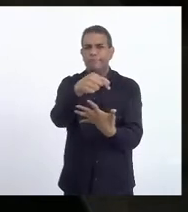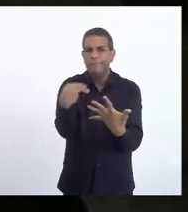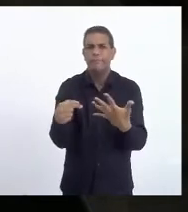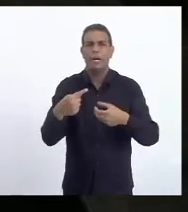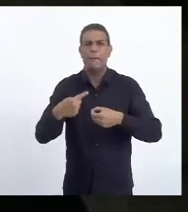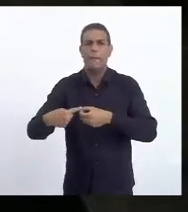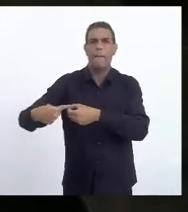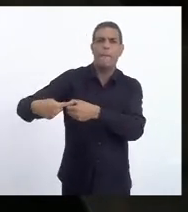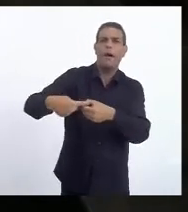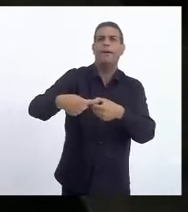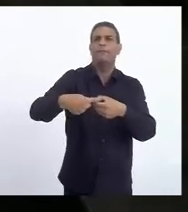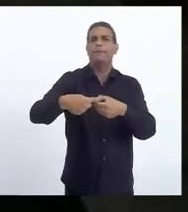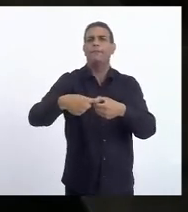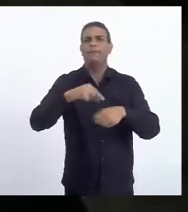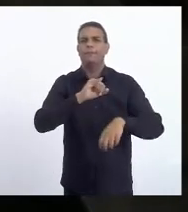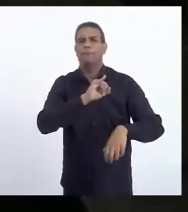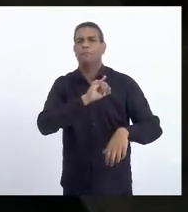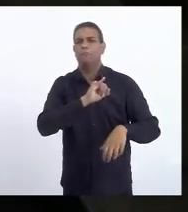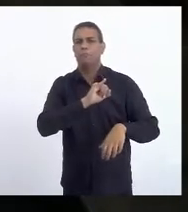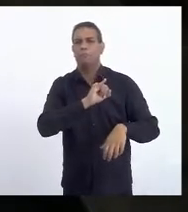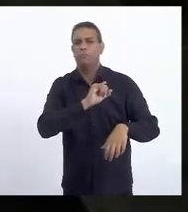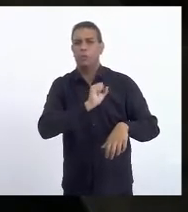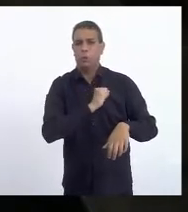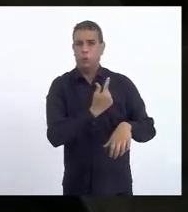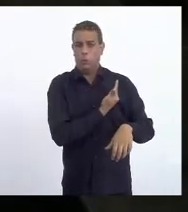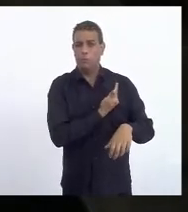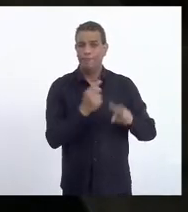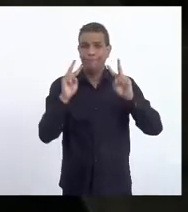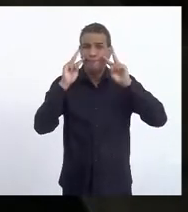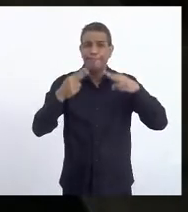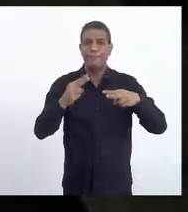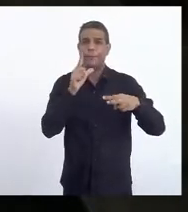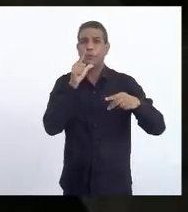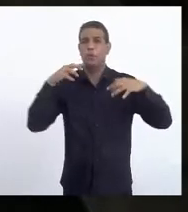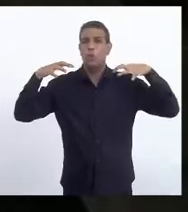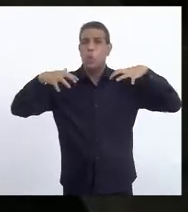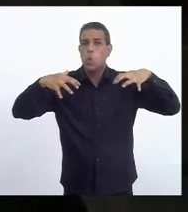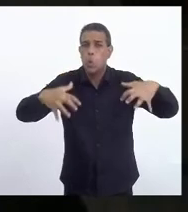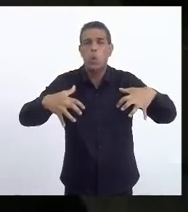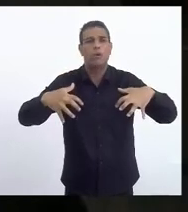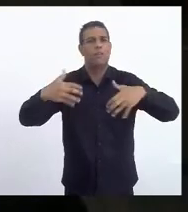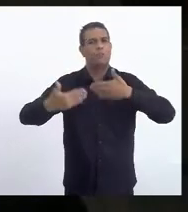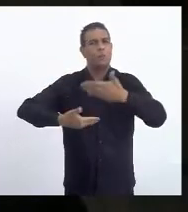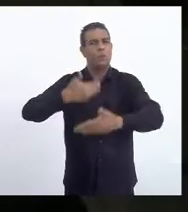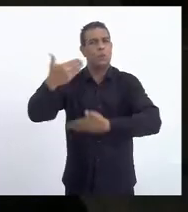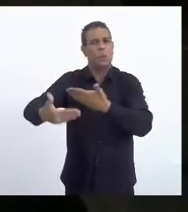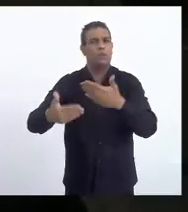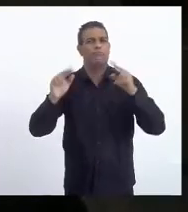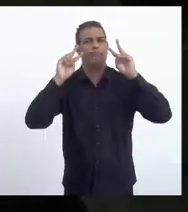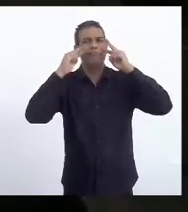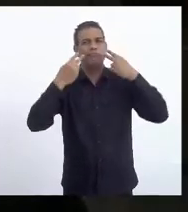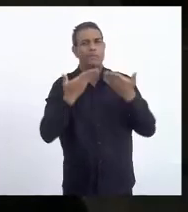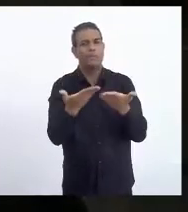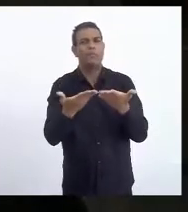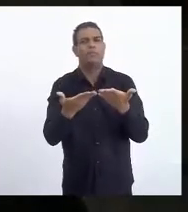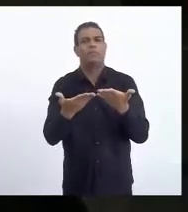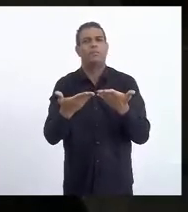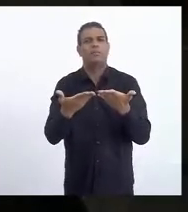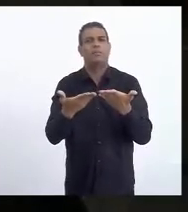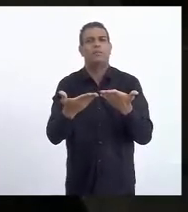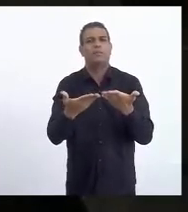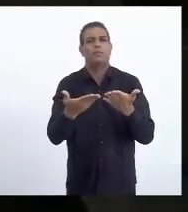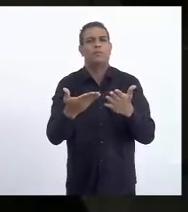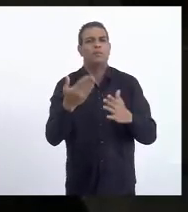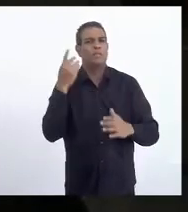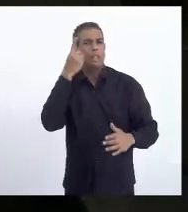bairros daquele município fortemente afetados pelas chuvas dos Últimos Dias aliás Deputado Municipal Deputado